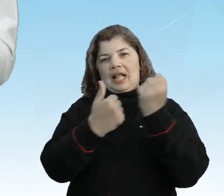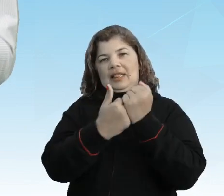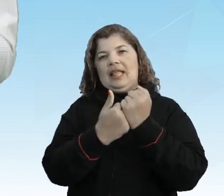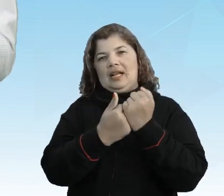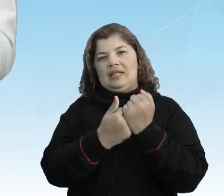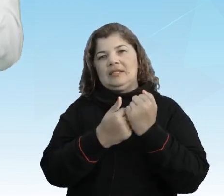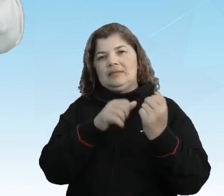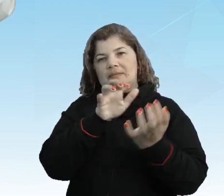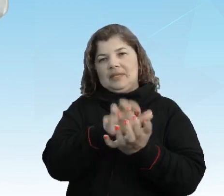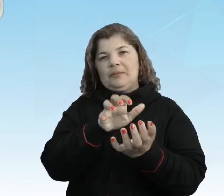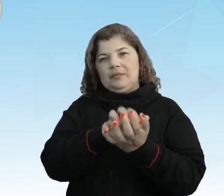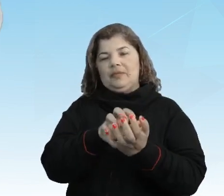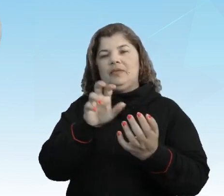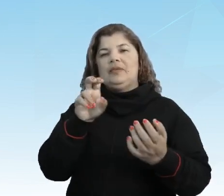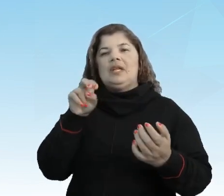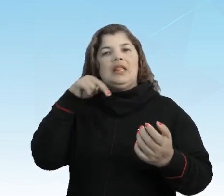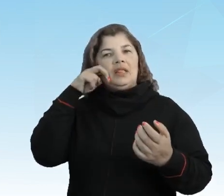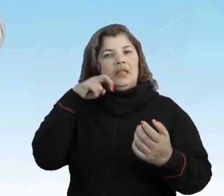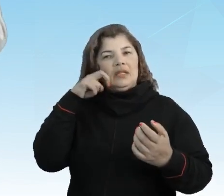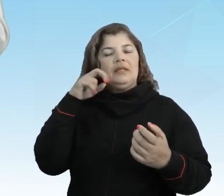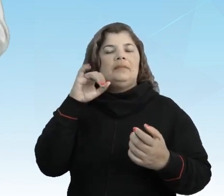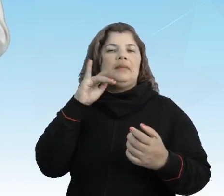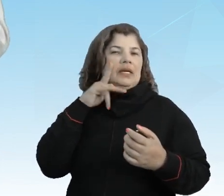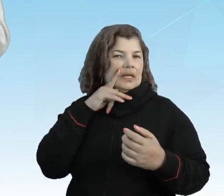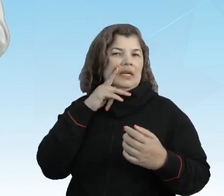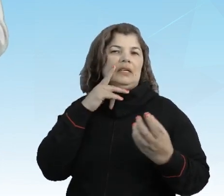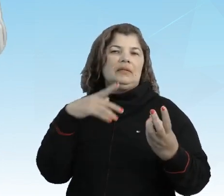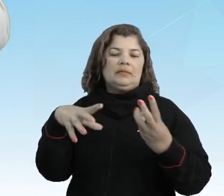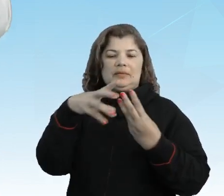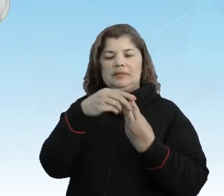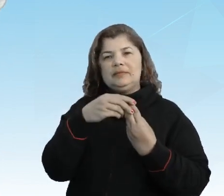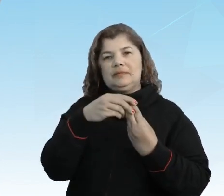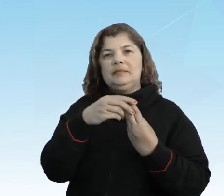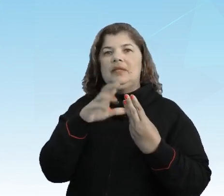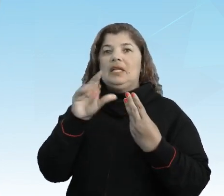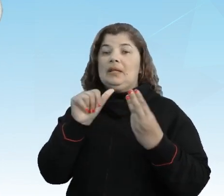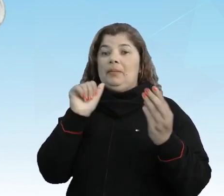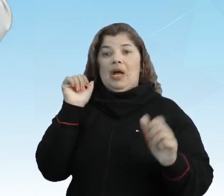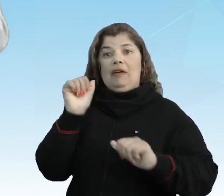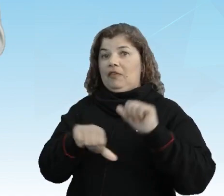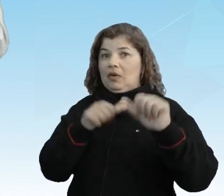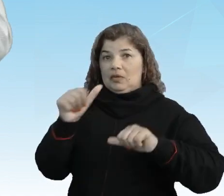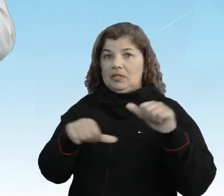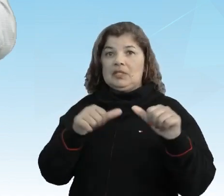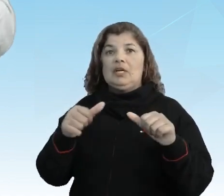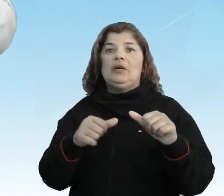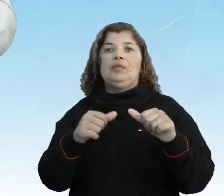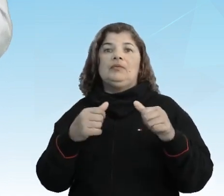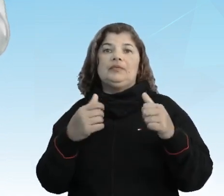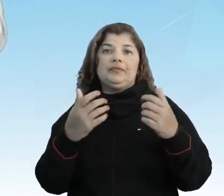Pernambuco, que era o Rio Grande do Norte e a Paraíba. Então, depois da Revolução,